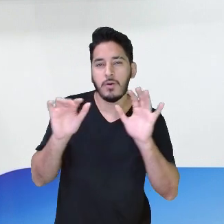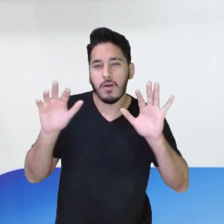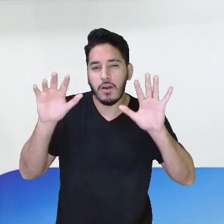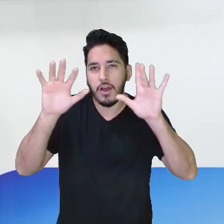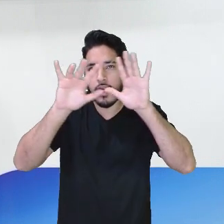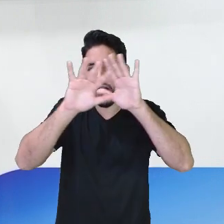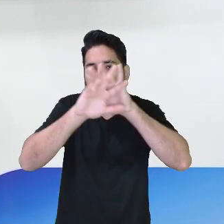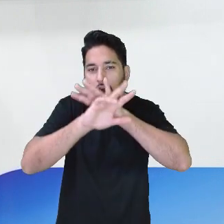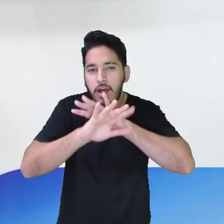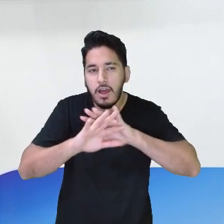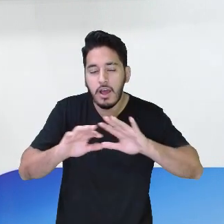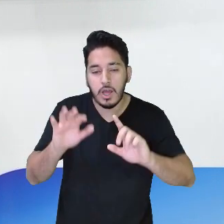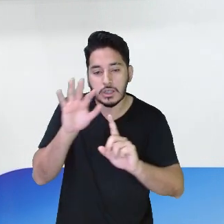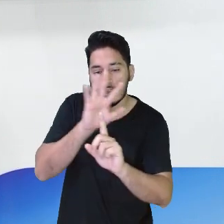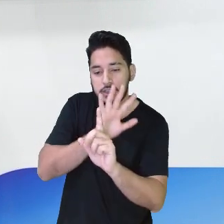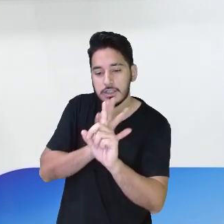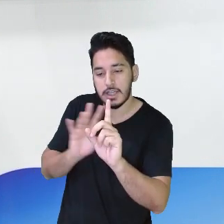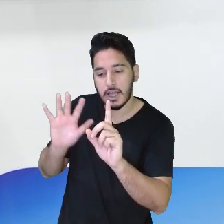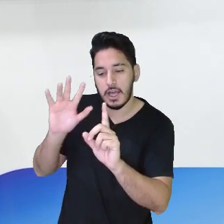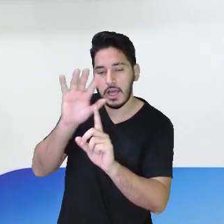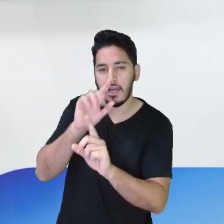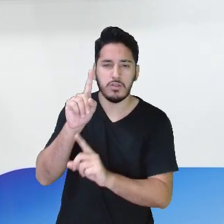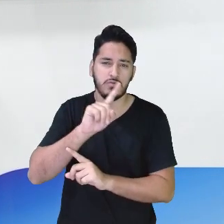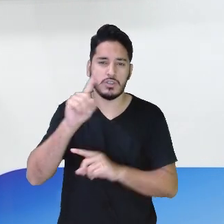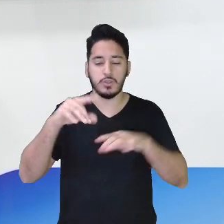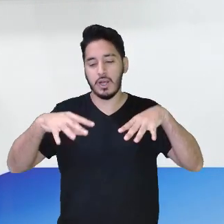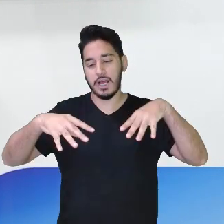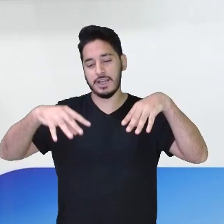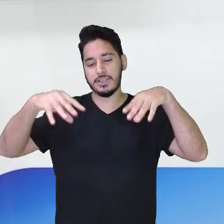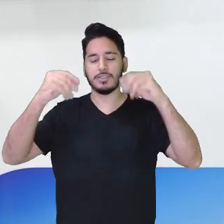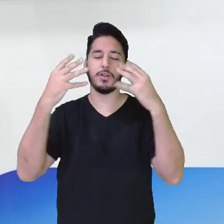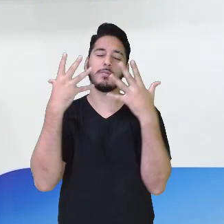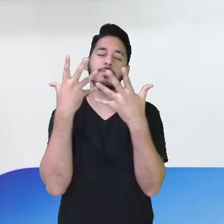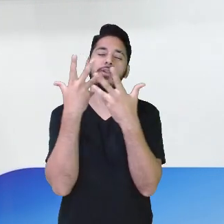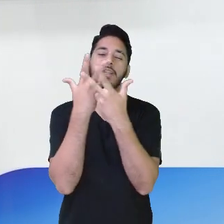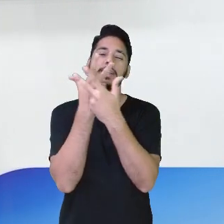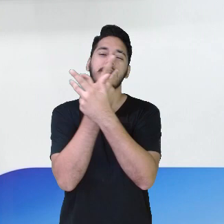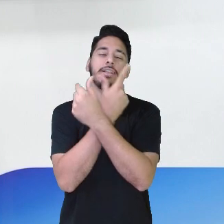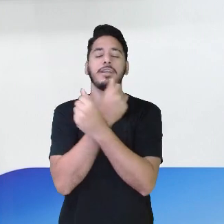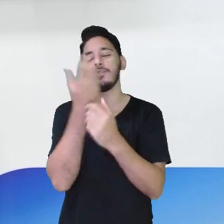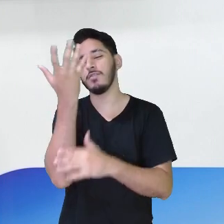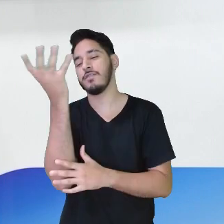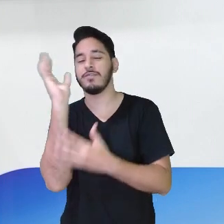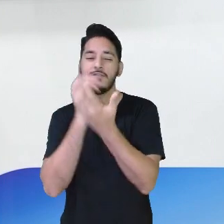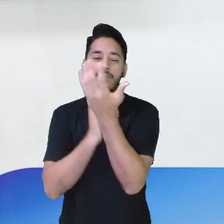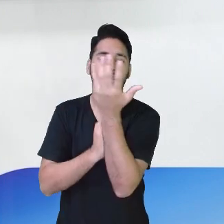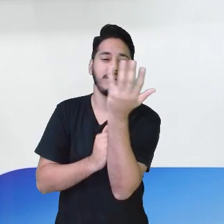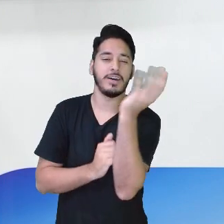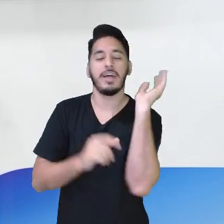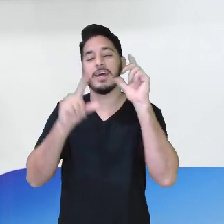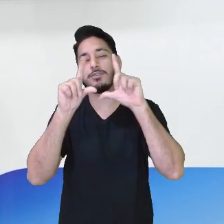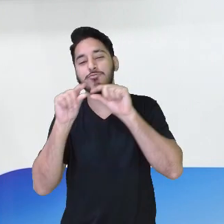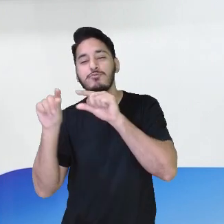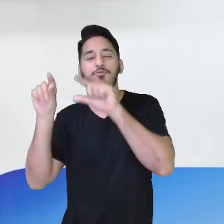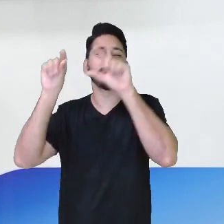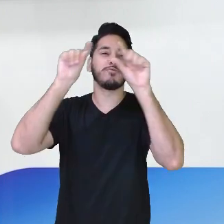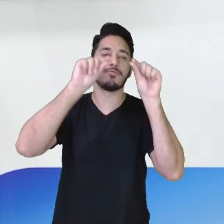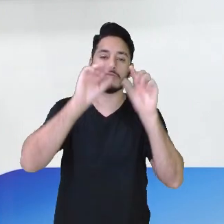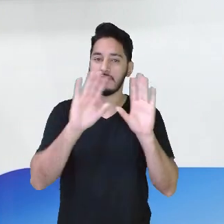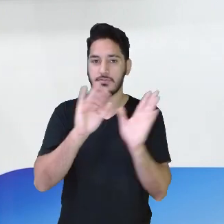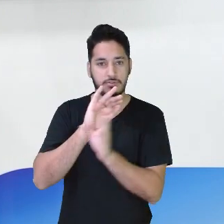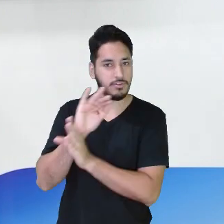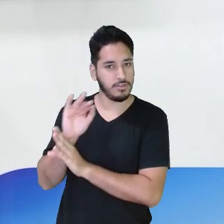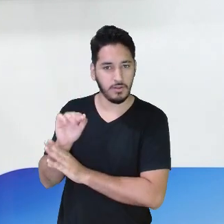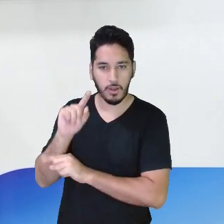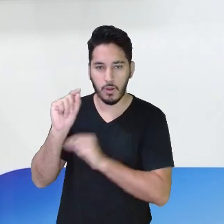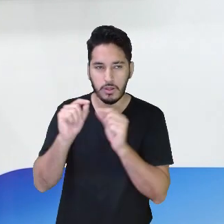sobrenaturais, não é? Os cenários, por exemplo, não vai ser num castelo lindo e maravilhoso, numa floresta cheia de pássaros e flores, não.